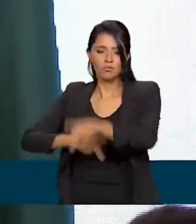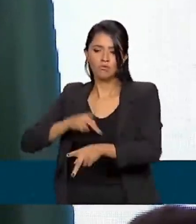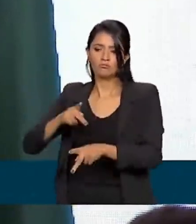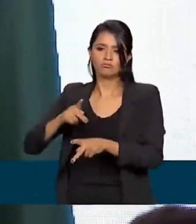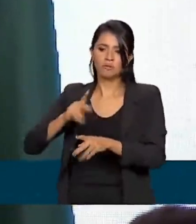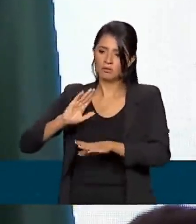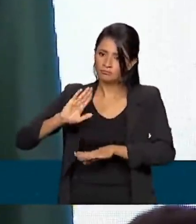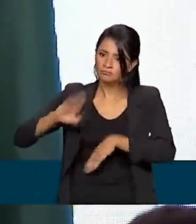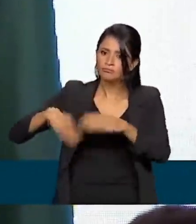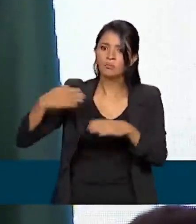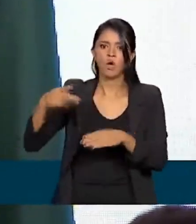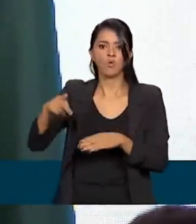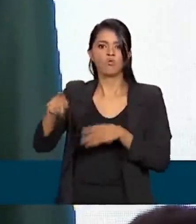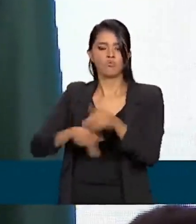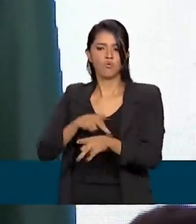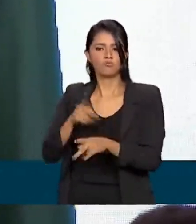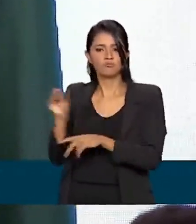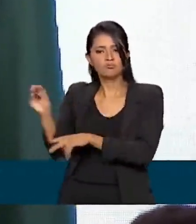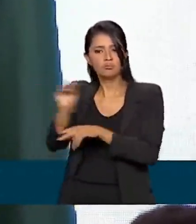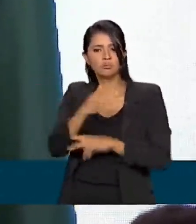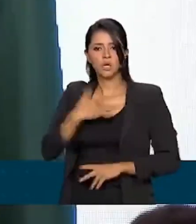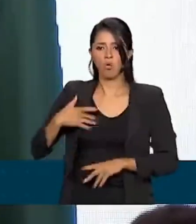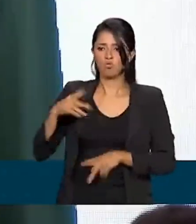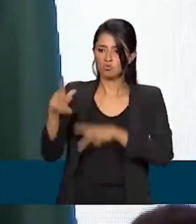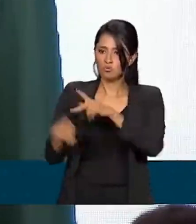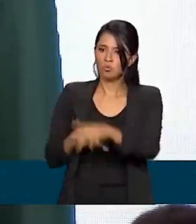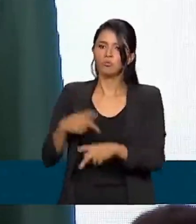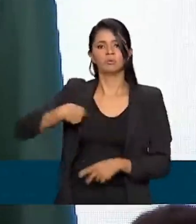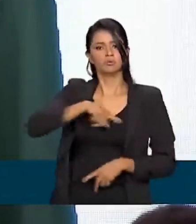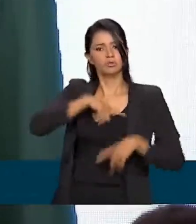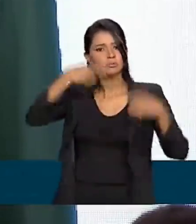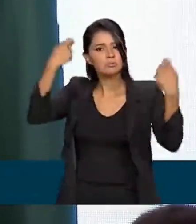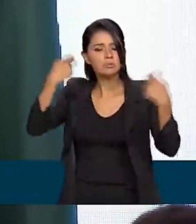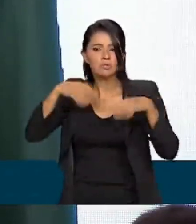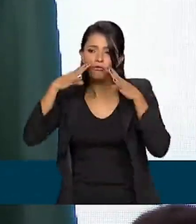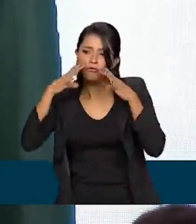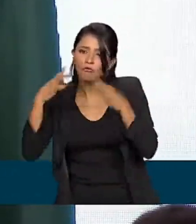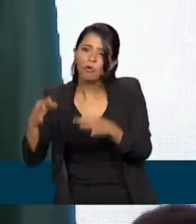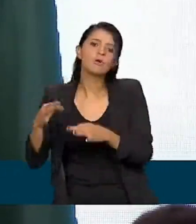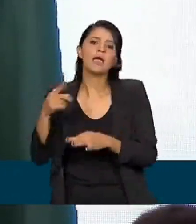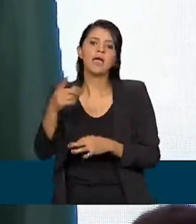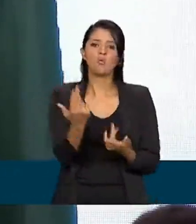povo e para cuidar da saúde do povo, a gente tem que ver sempre como investimento.